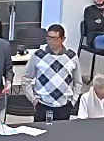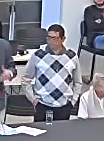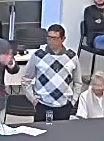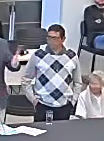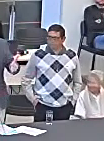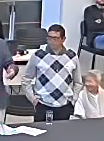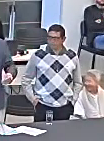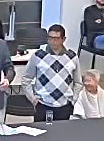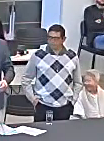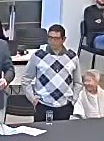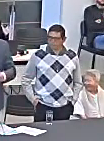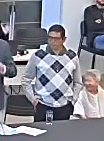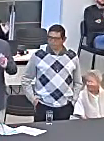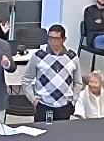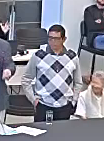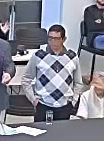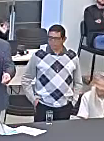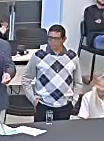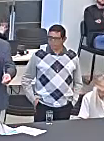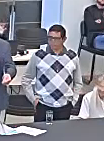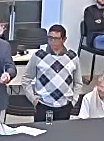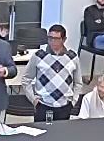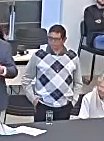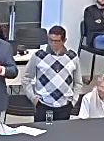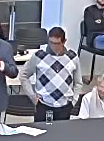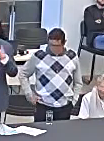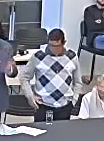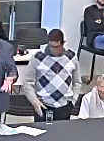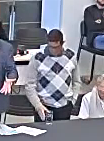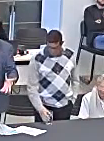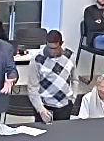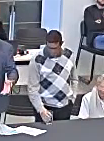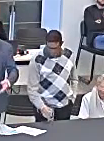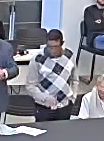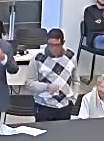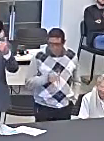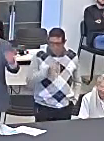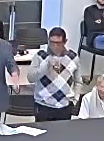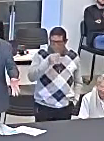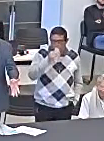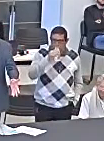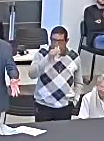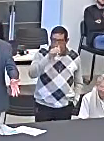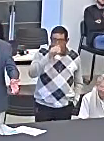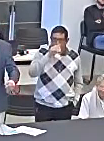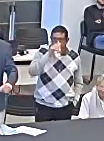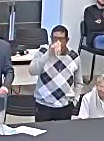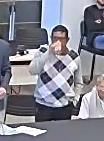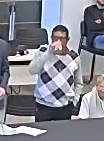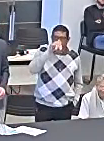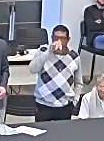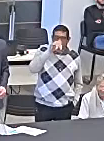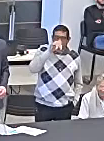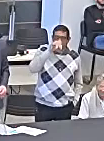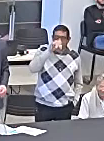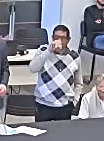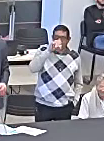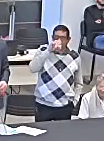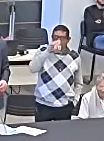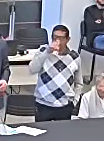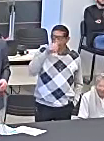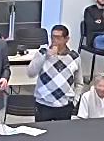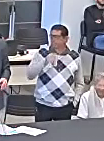que pessoas poderosas incentivavam as pessoas a terem armas, né, esse projeto é